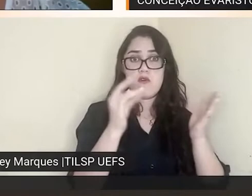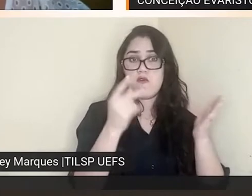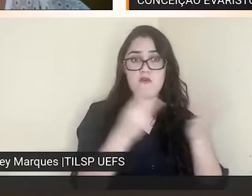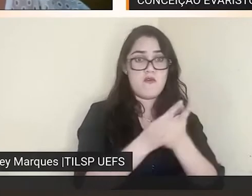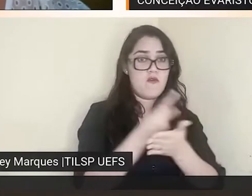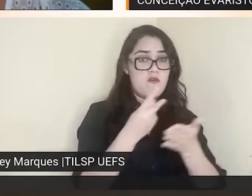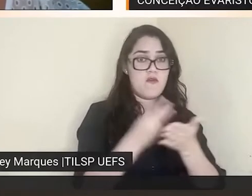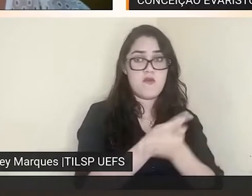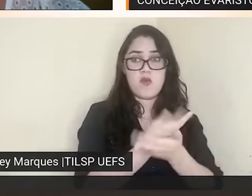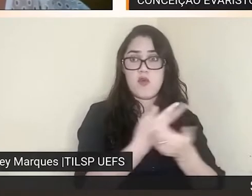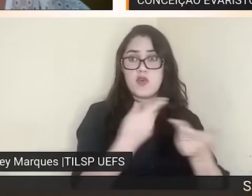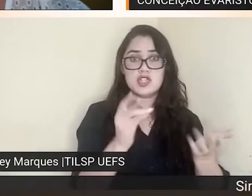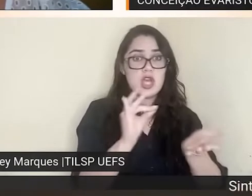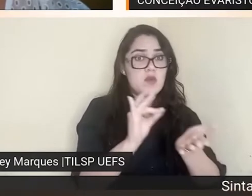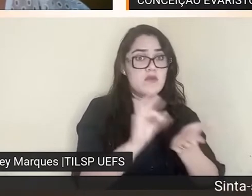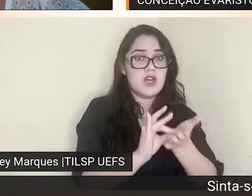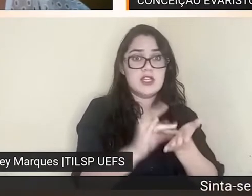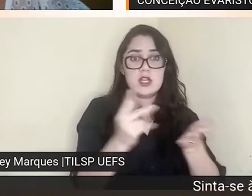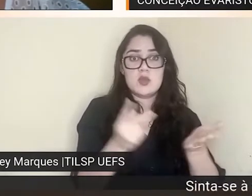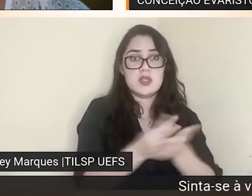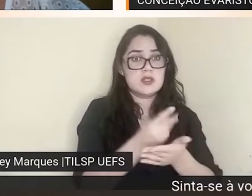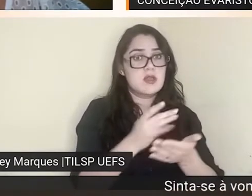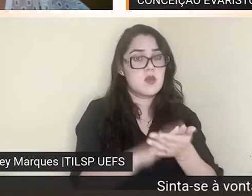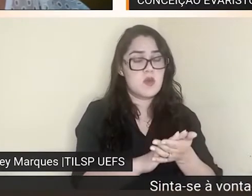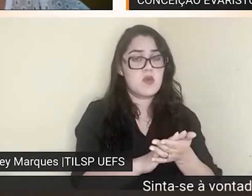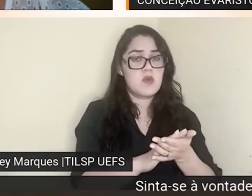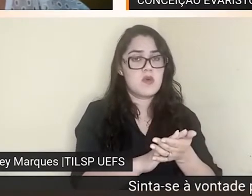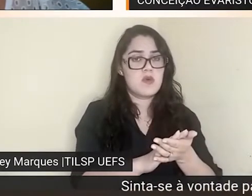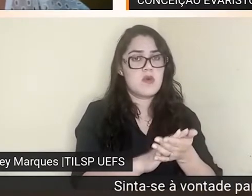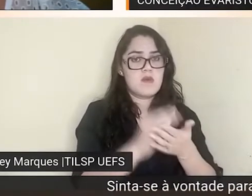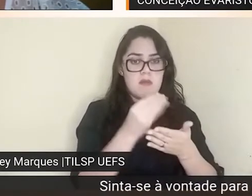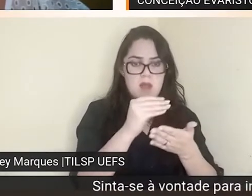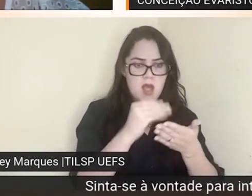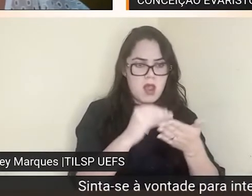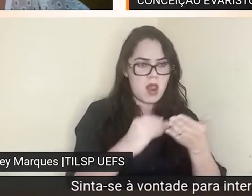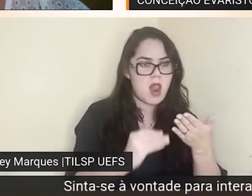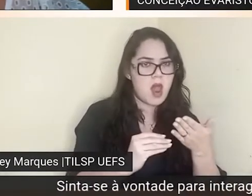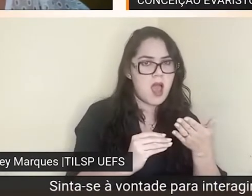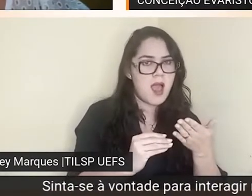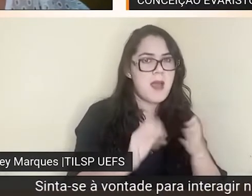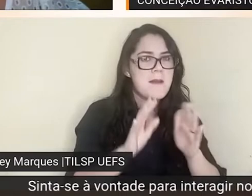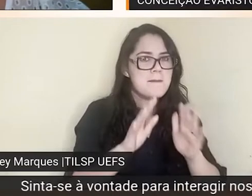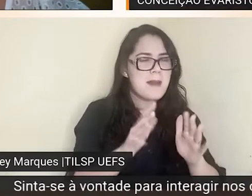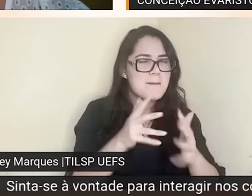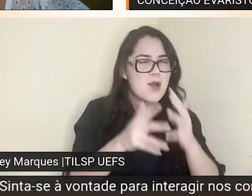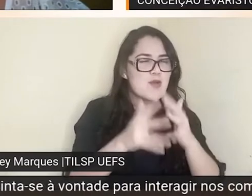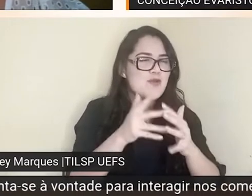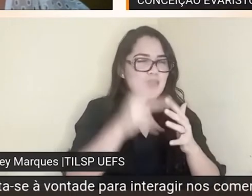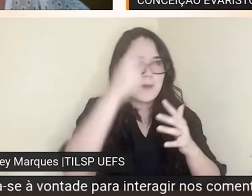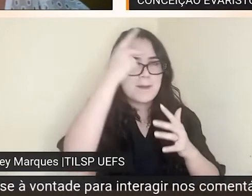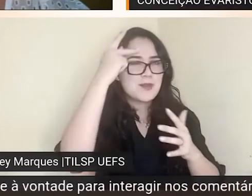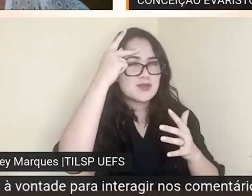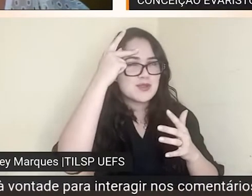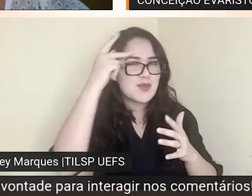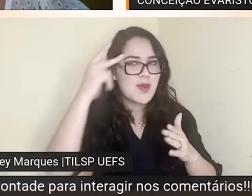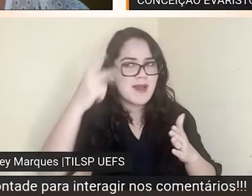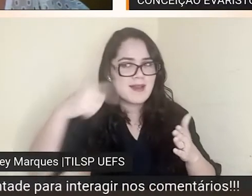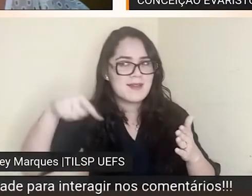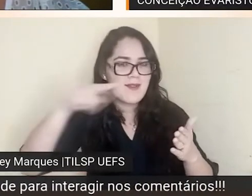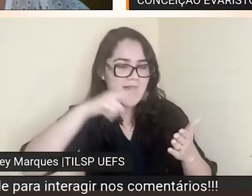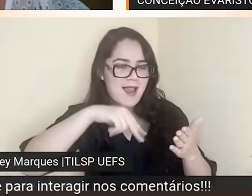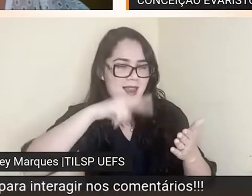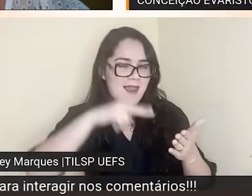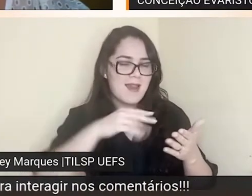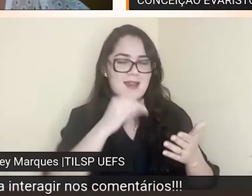Eu trago o nome da minha mãe, que é Joana Josefina Evaristo. Eu cito pessoas reais, né, como